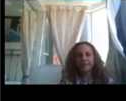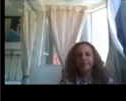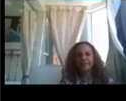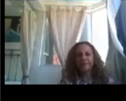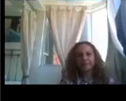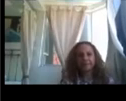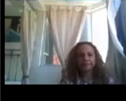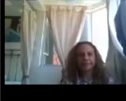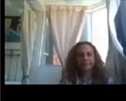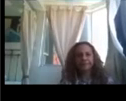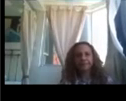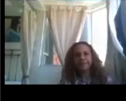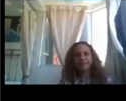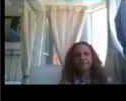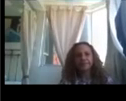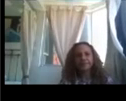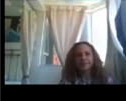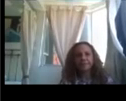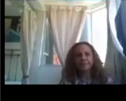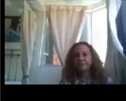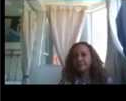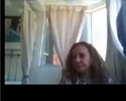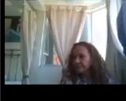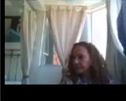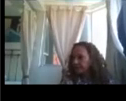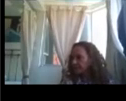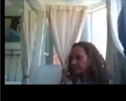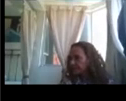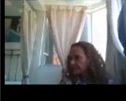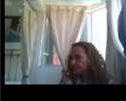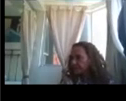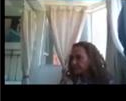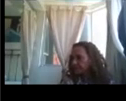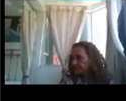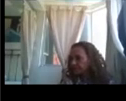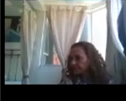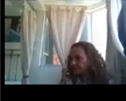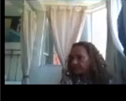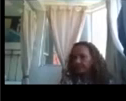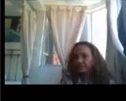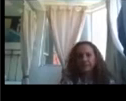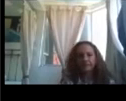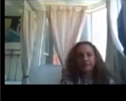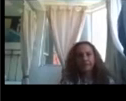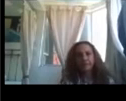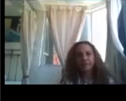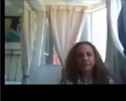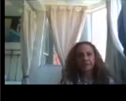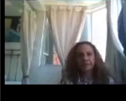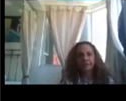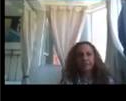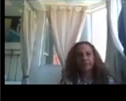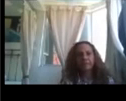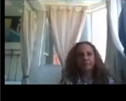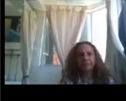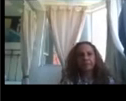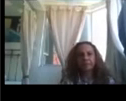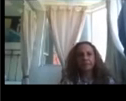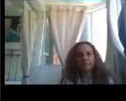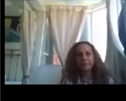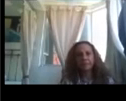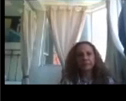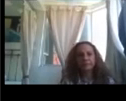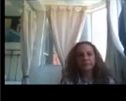atos, né, que são praticados na internet, né, a questão dos segredos comerciais, a questão das fraudes, né, que são ligadas a transações eletrônicas,